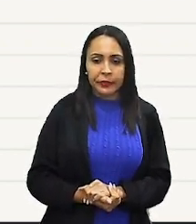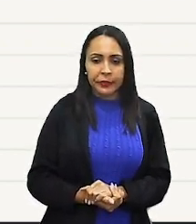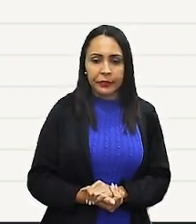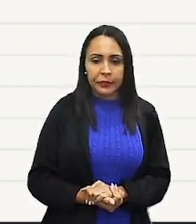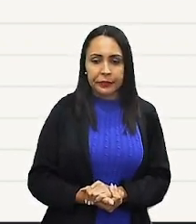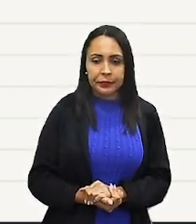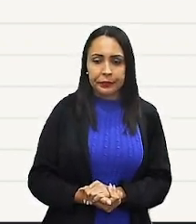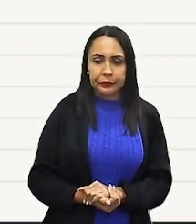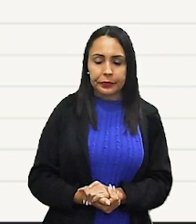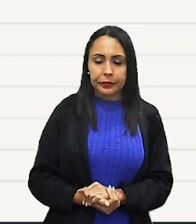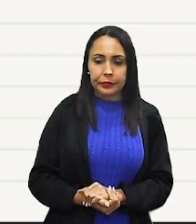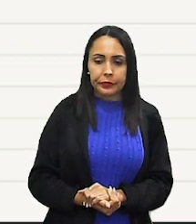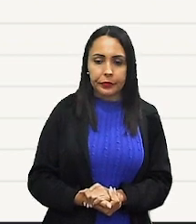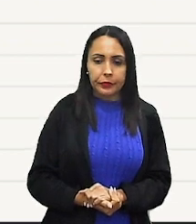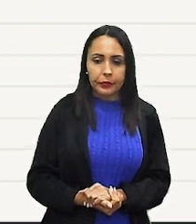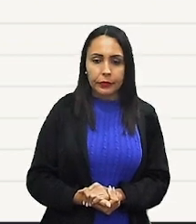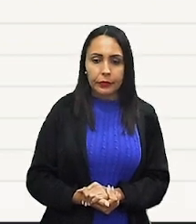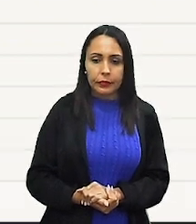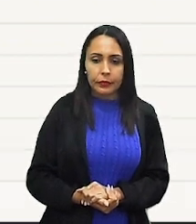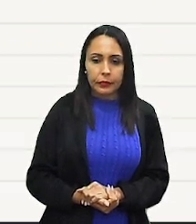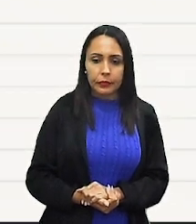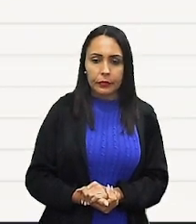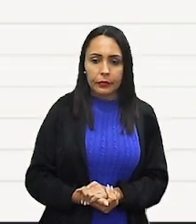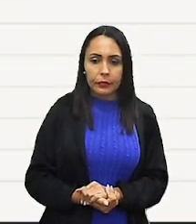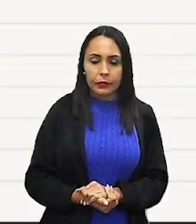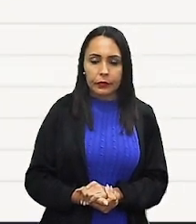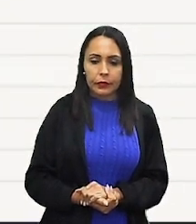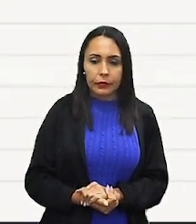Nós chamamos elas, ó, de capsômeros.